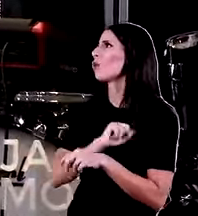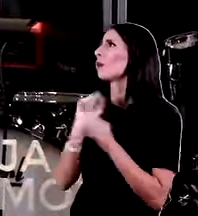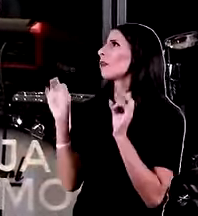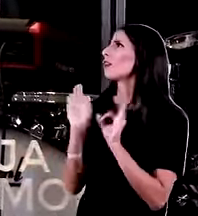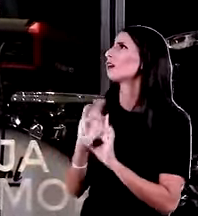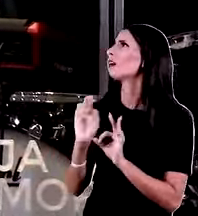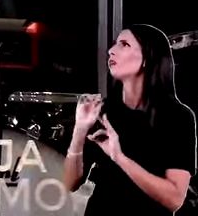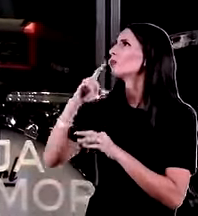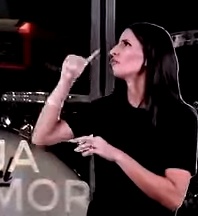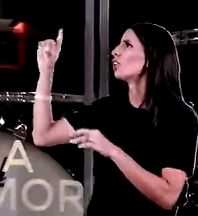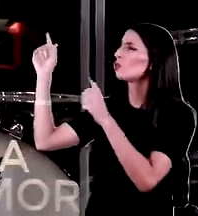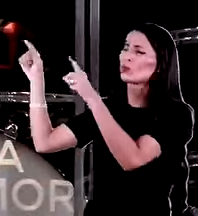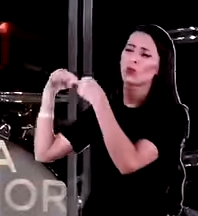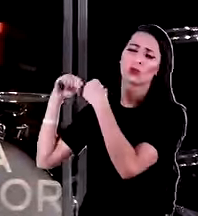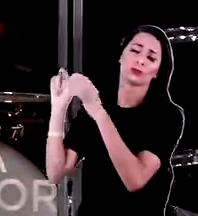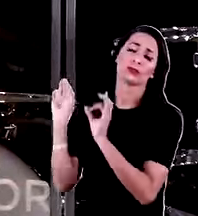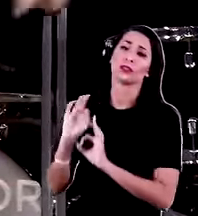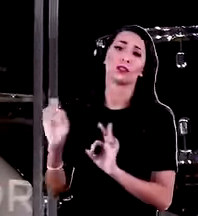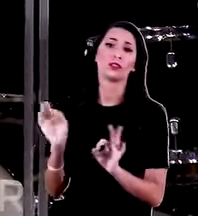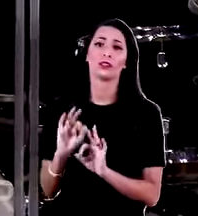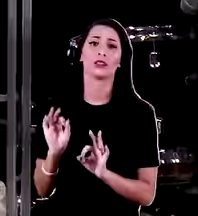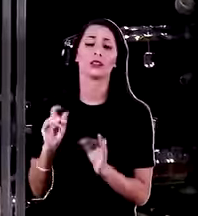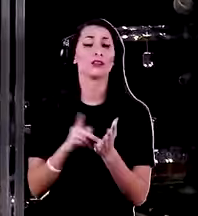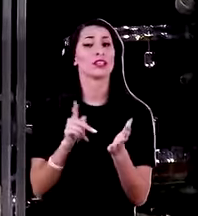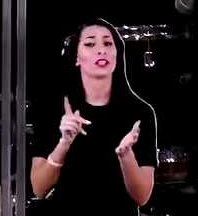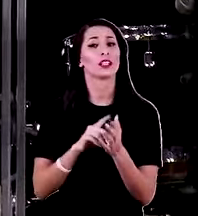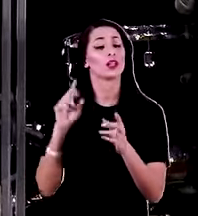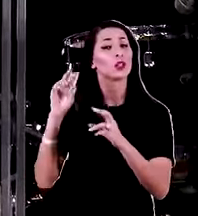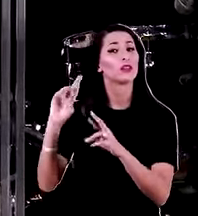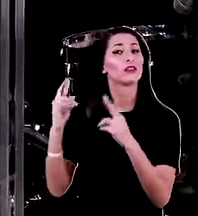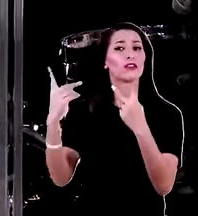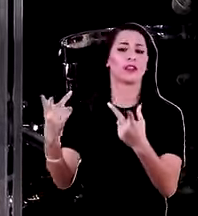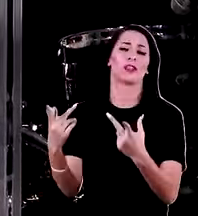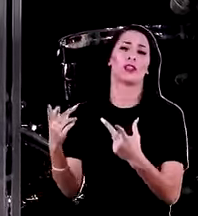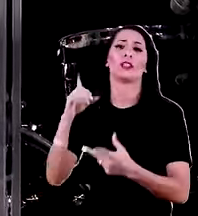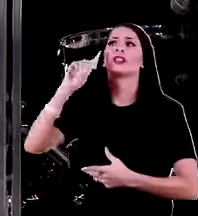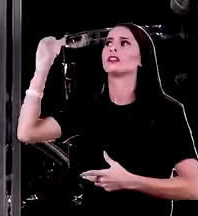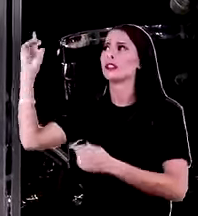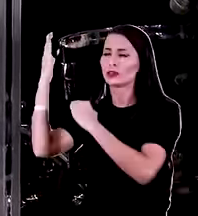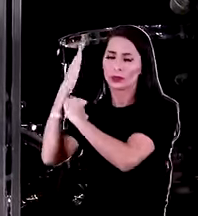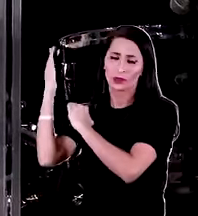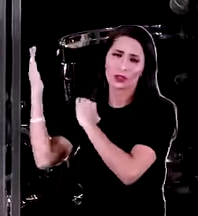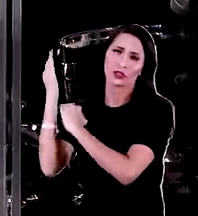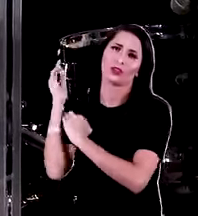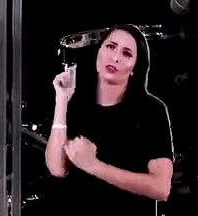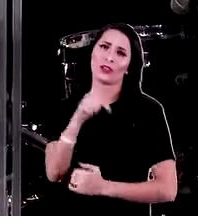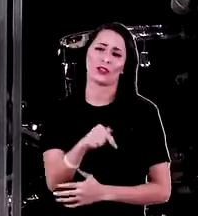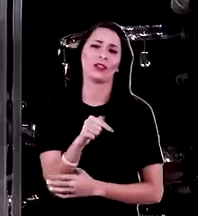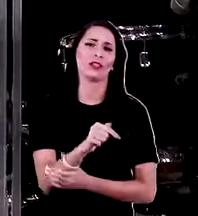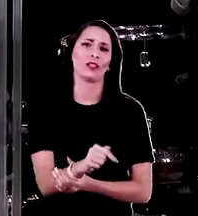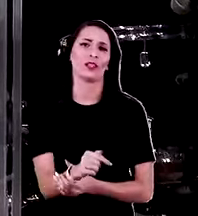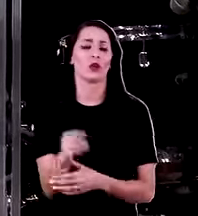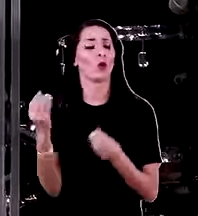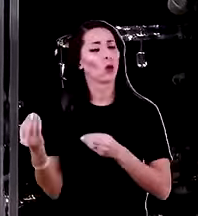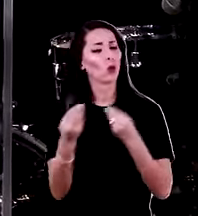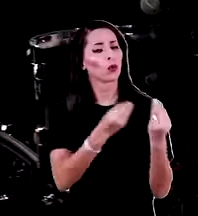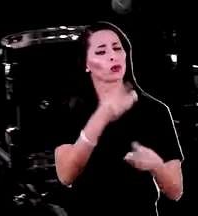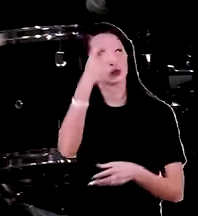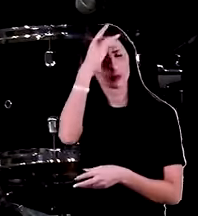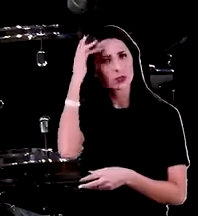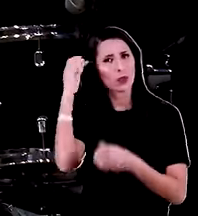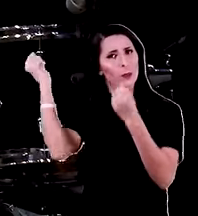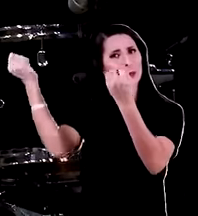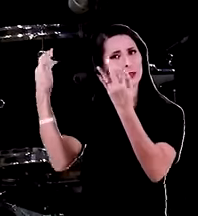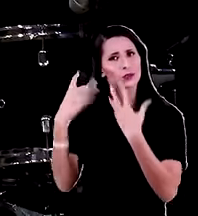pessoas que me amam, quando na verdade era o contrário. Deus estava a favor dela, Deus tinha colocado essas pessoas para abençoar a vida dela. Por quê?